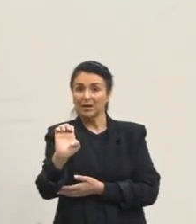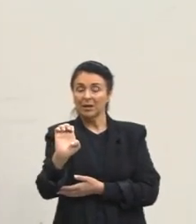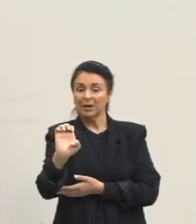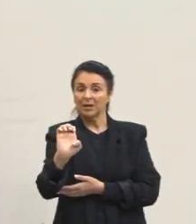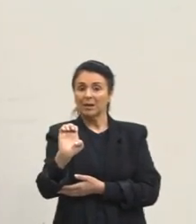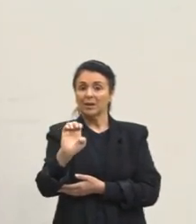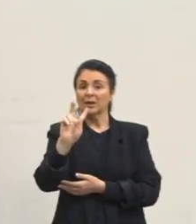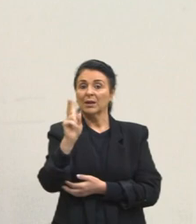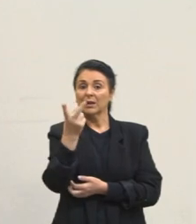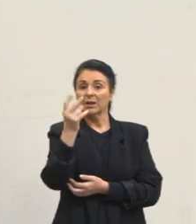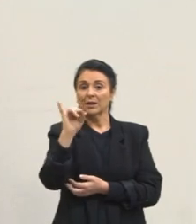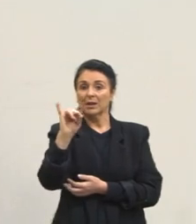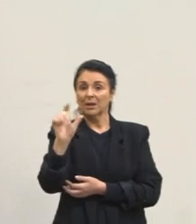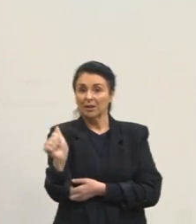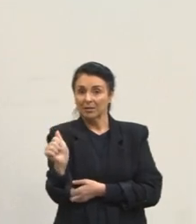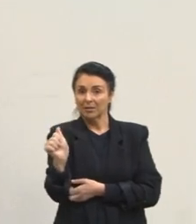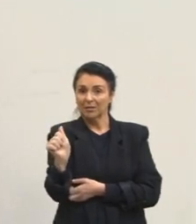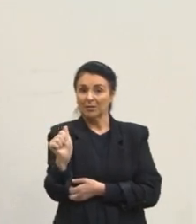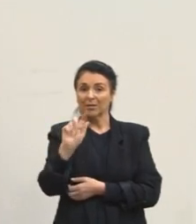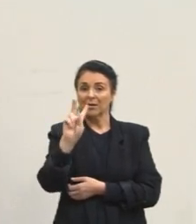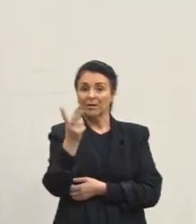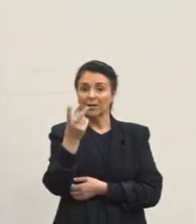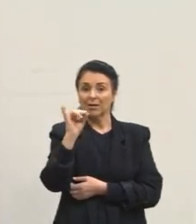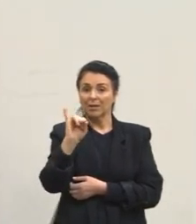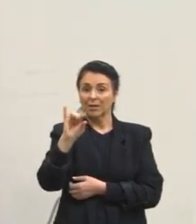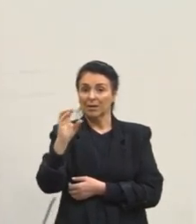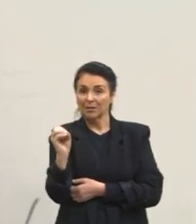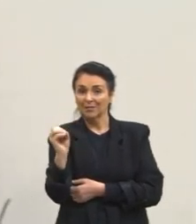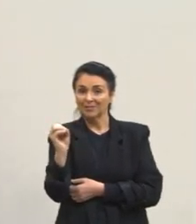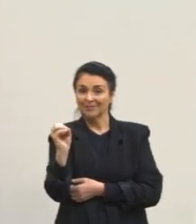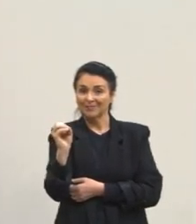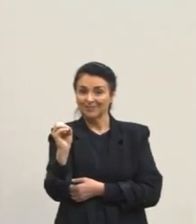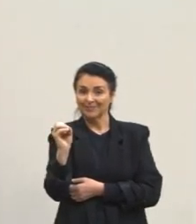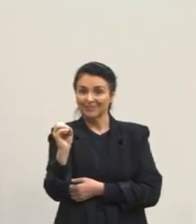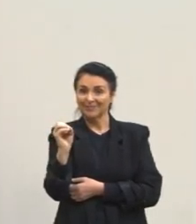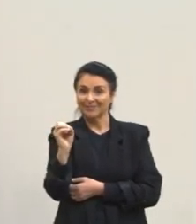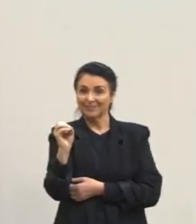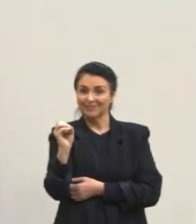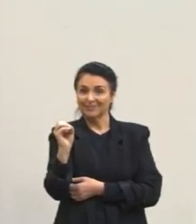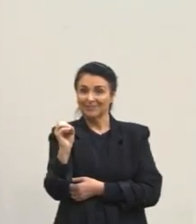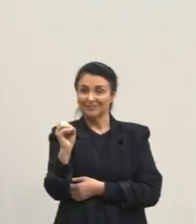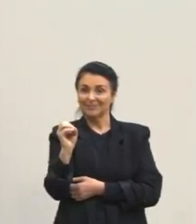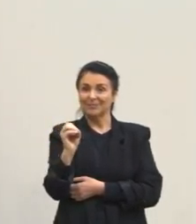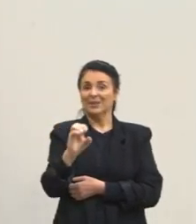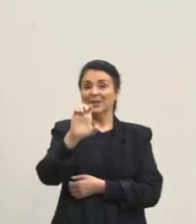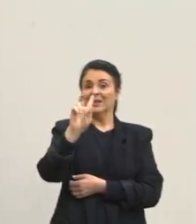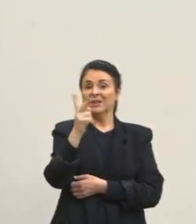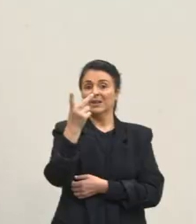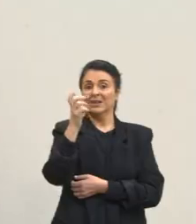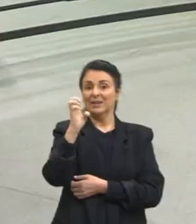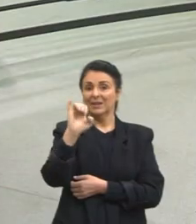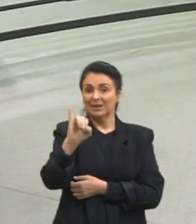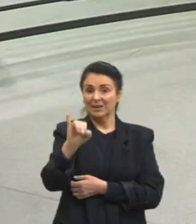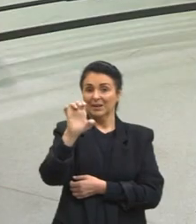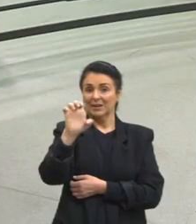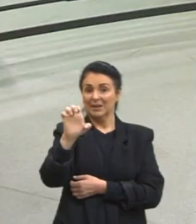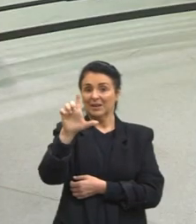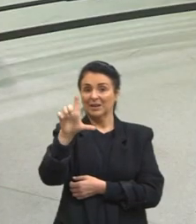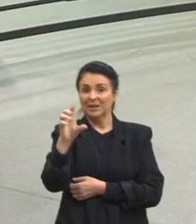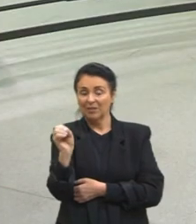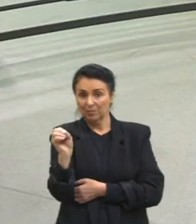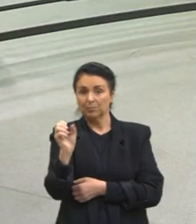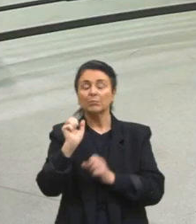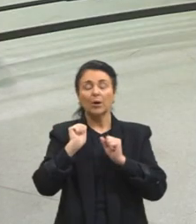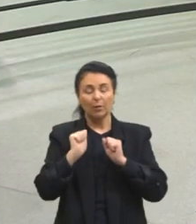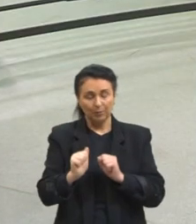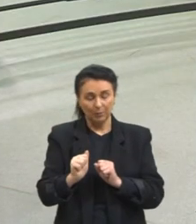e a ah êa por exemplo e Elohim E elohá aí eu posso